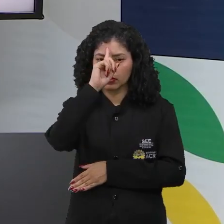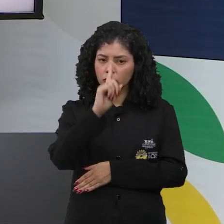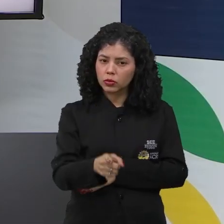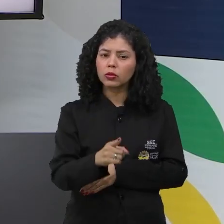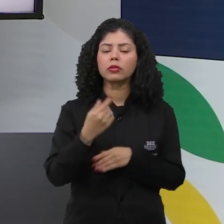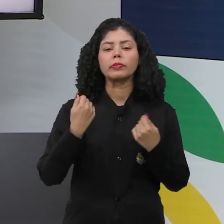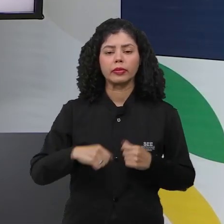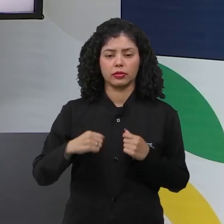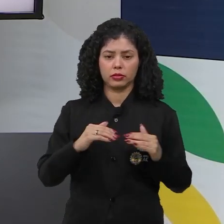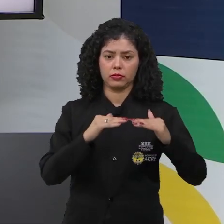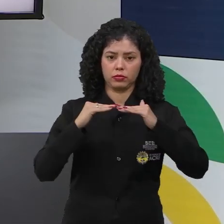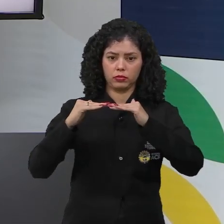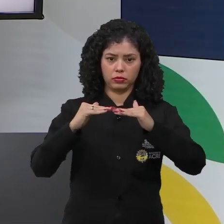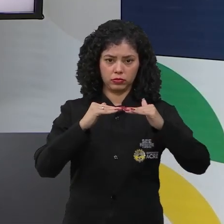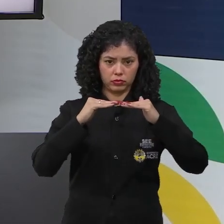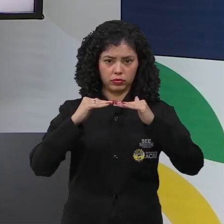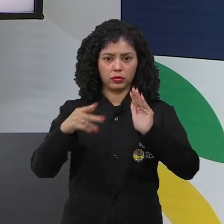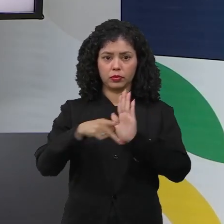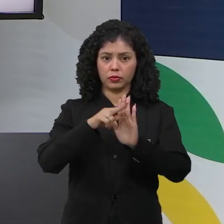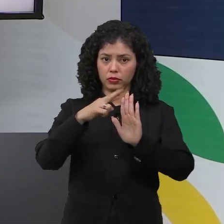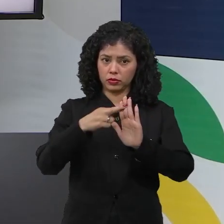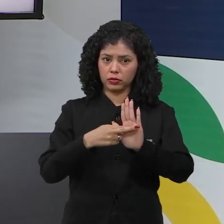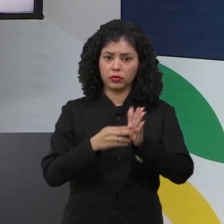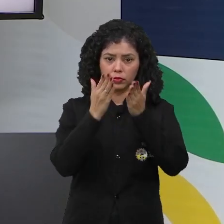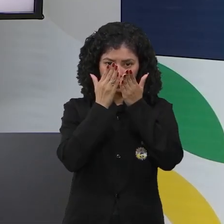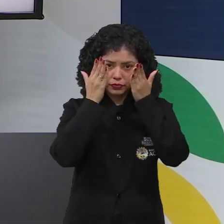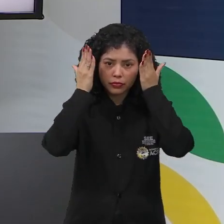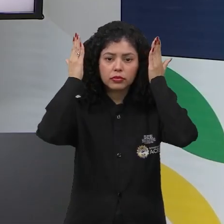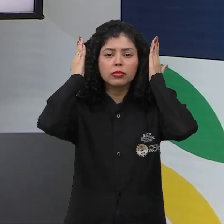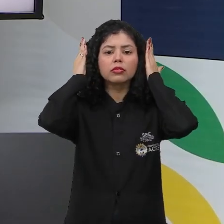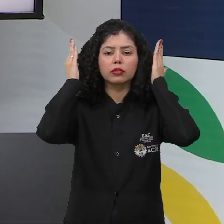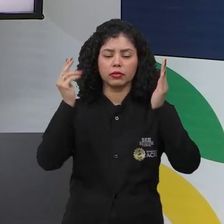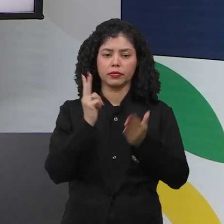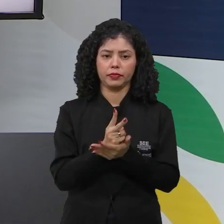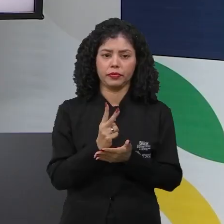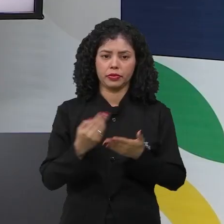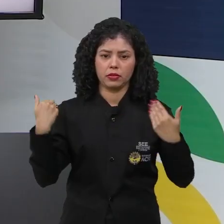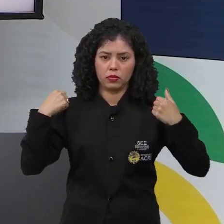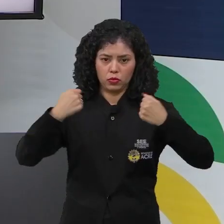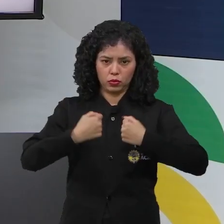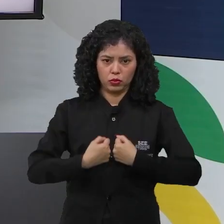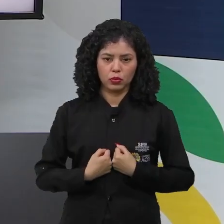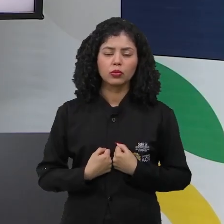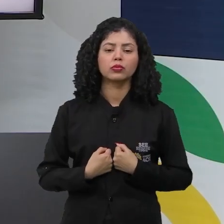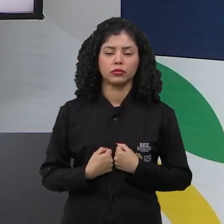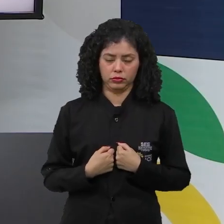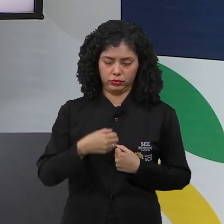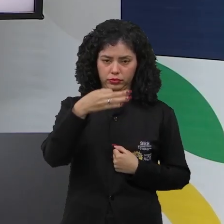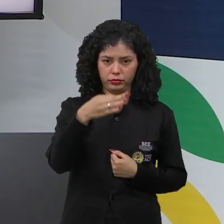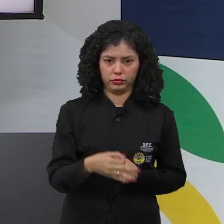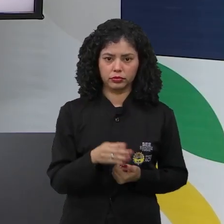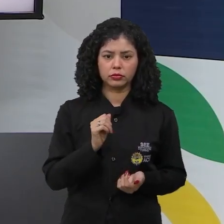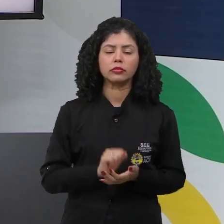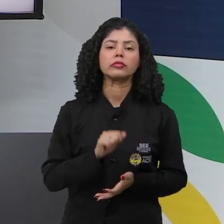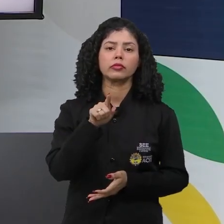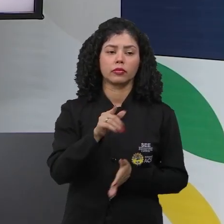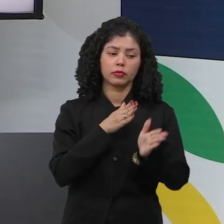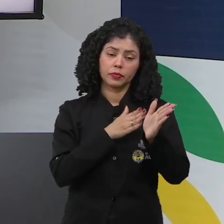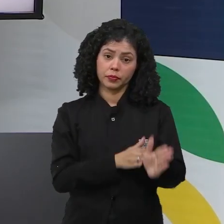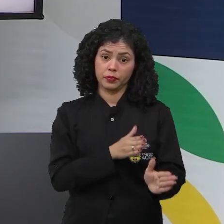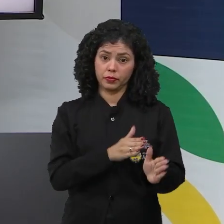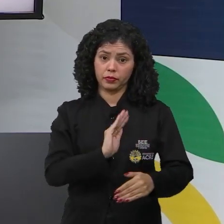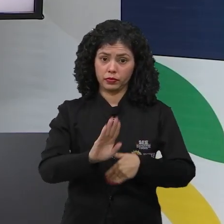você precisa estar no padrão, com seu cabelo alinhado, com o uniforme adequado, você segue